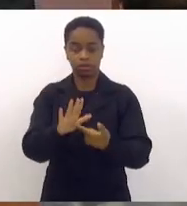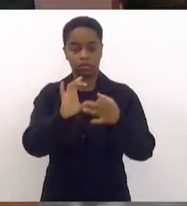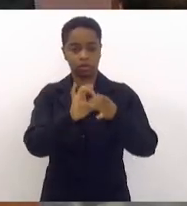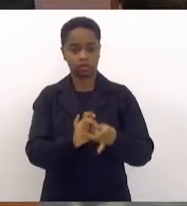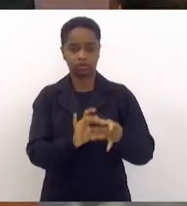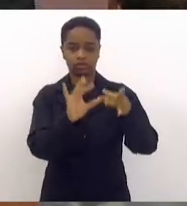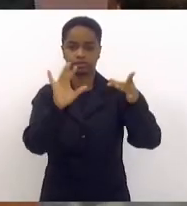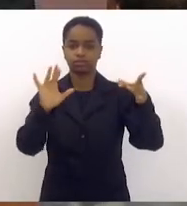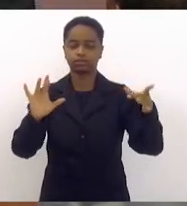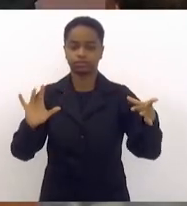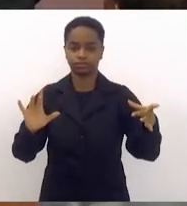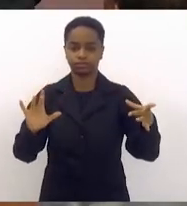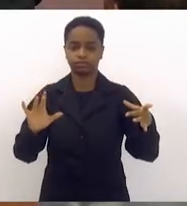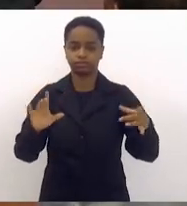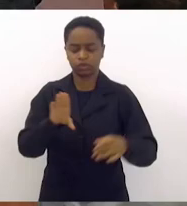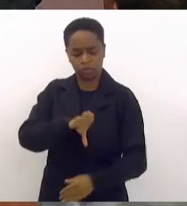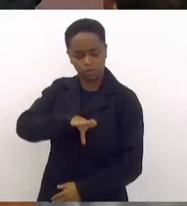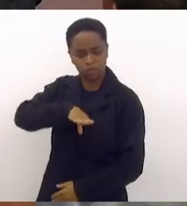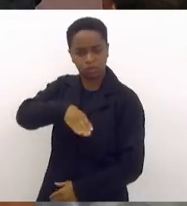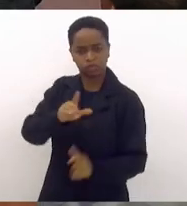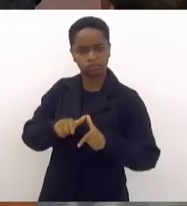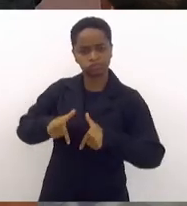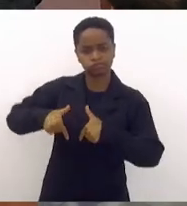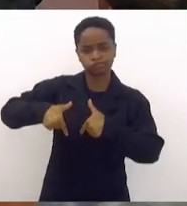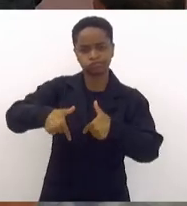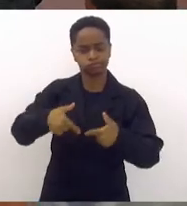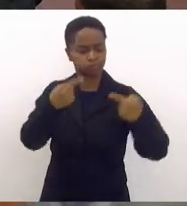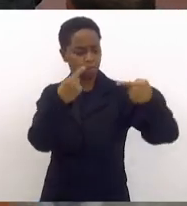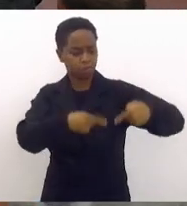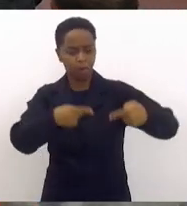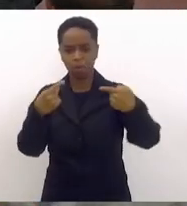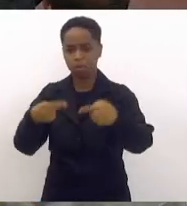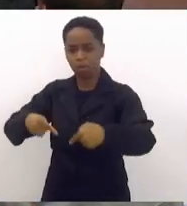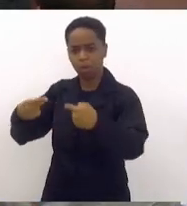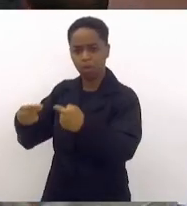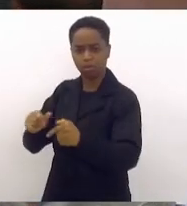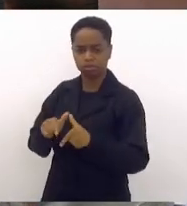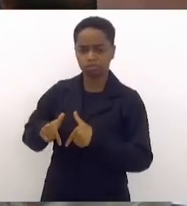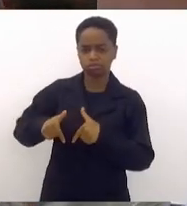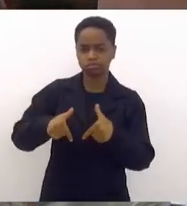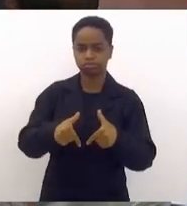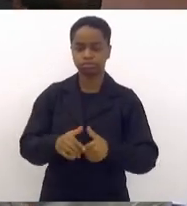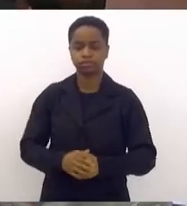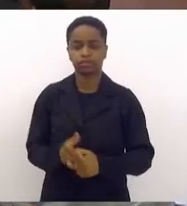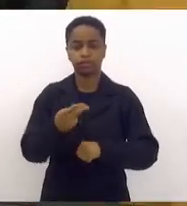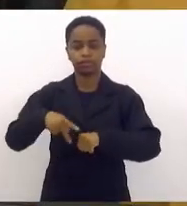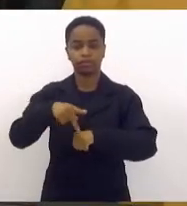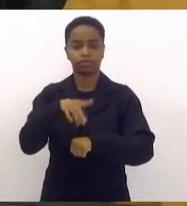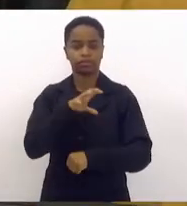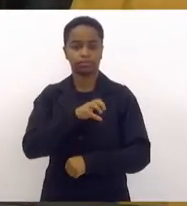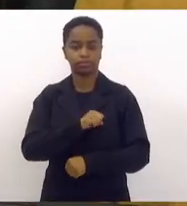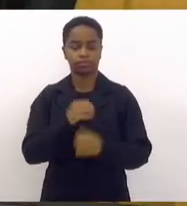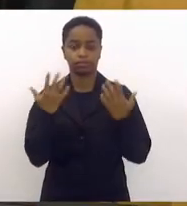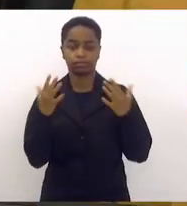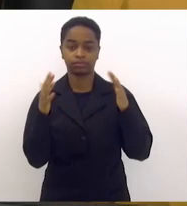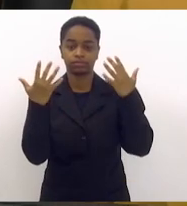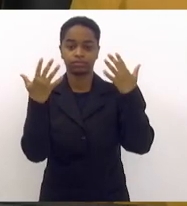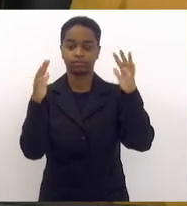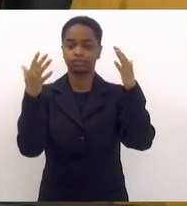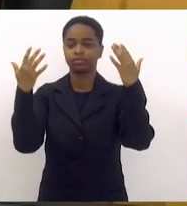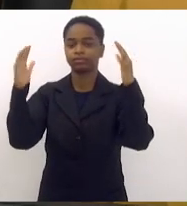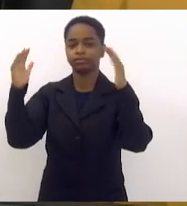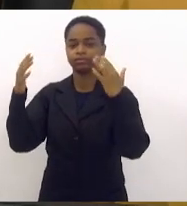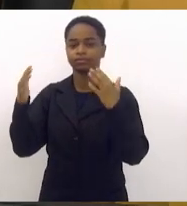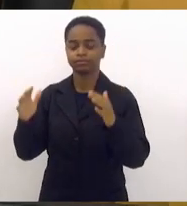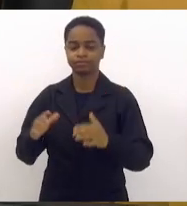ó liberdade Desafio o nosso peito à própria morte ó pária Amado